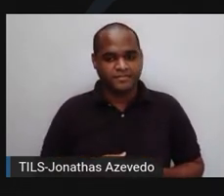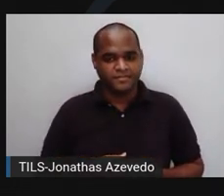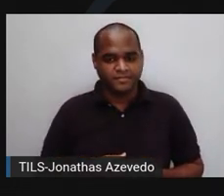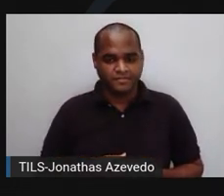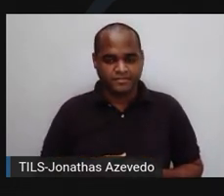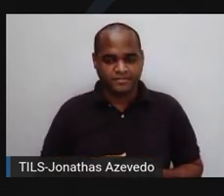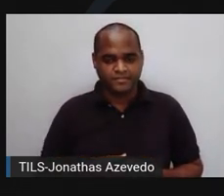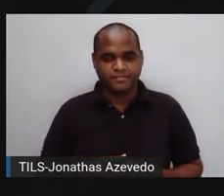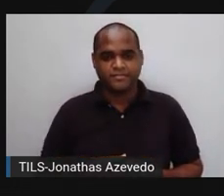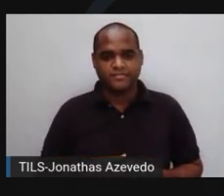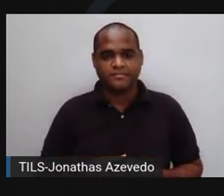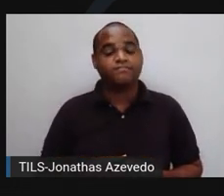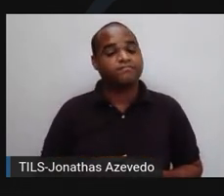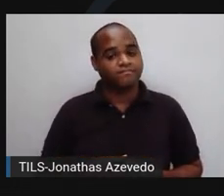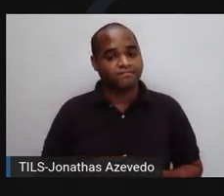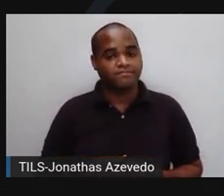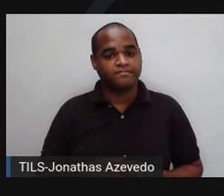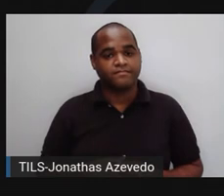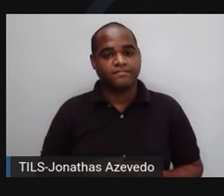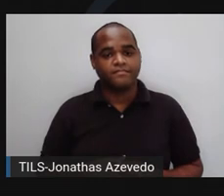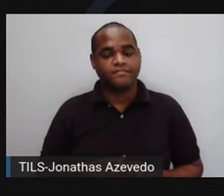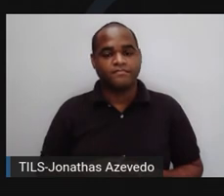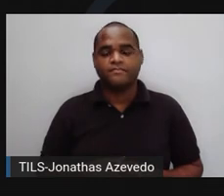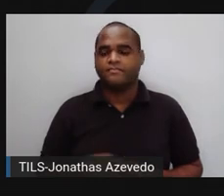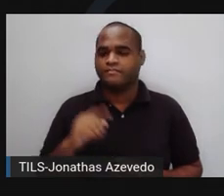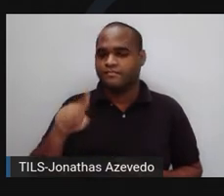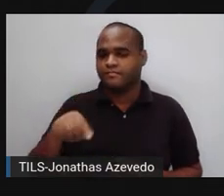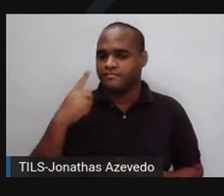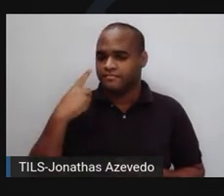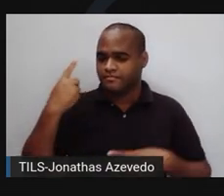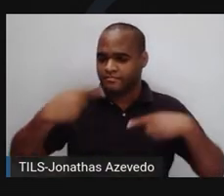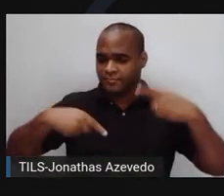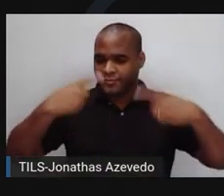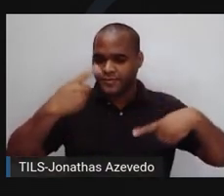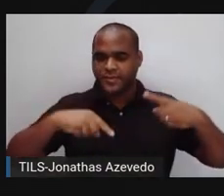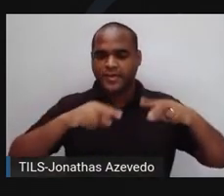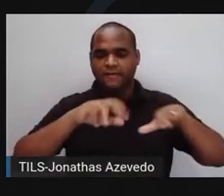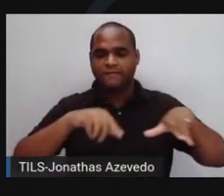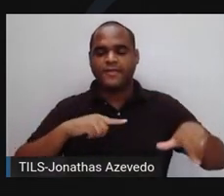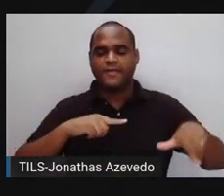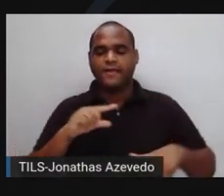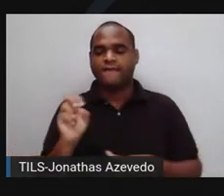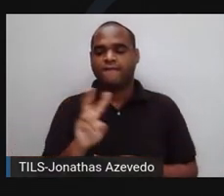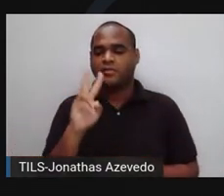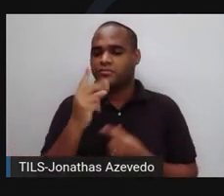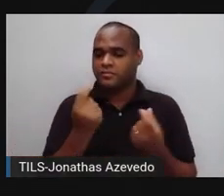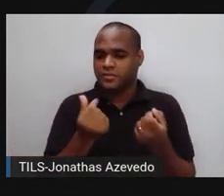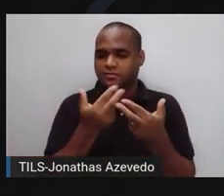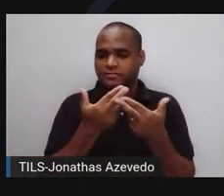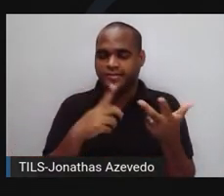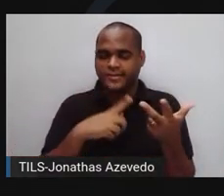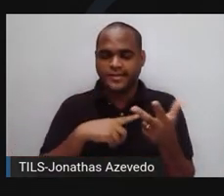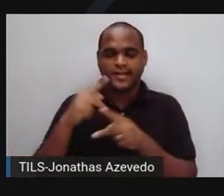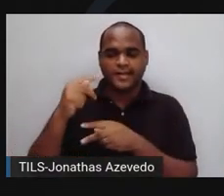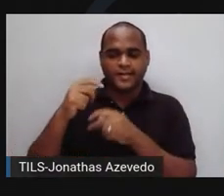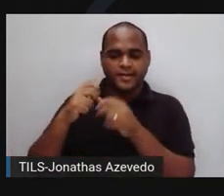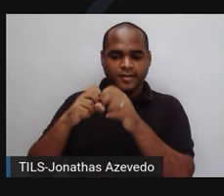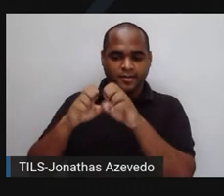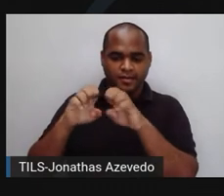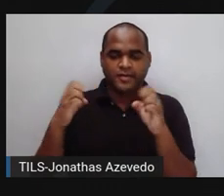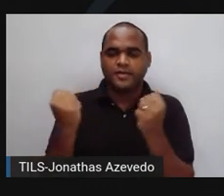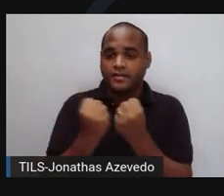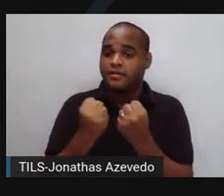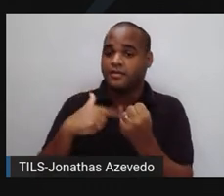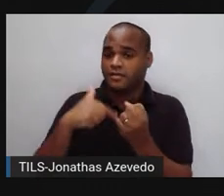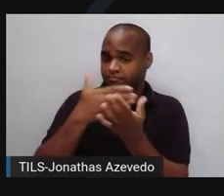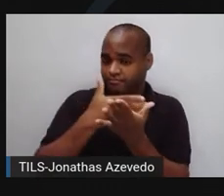e a discussão sobre como fazer a valoração dos serviços ecossistêmicos ainda está